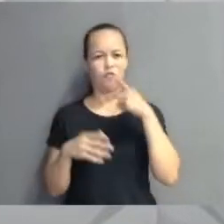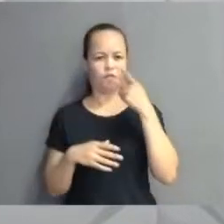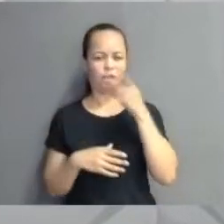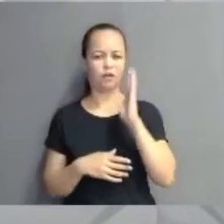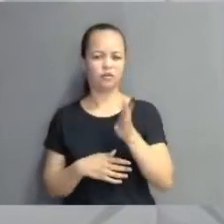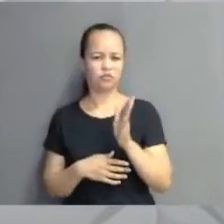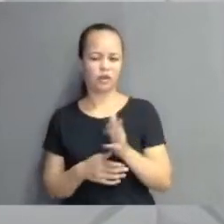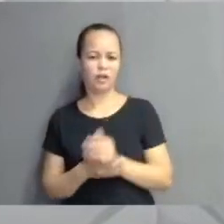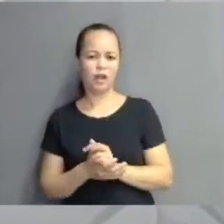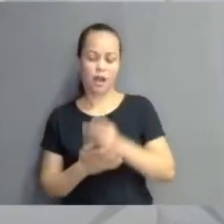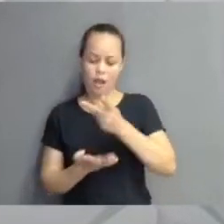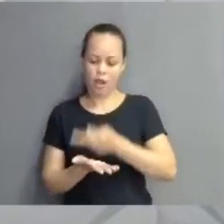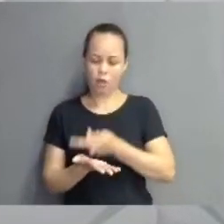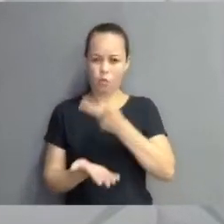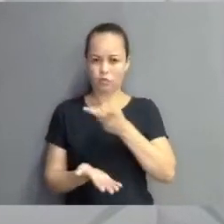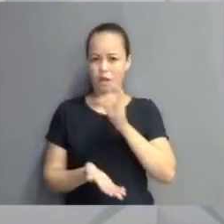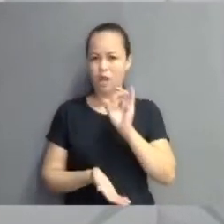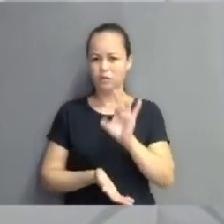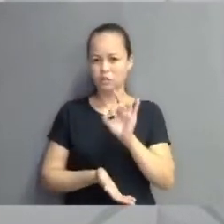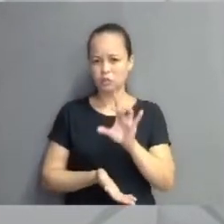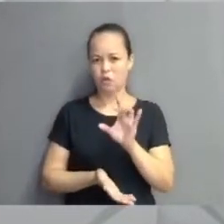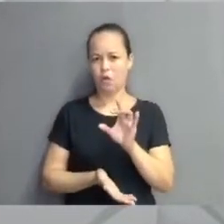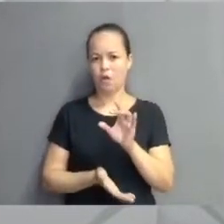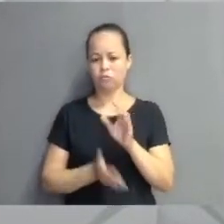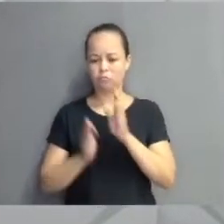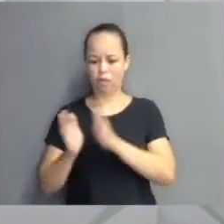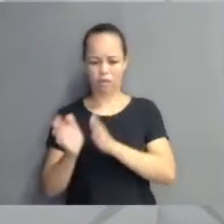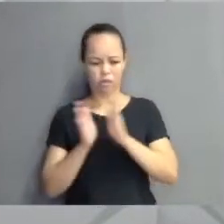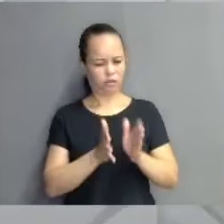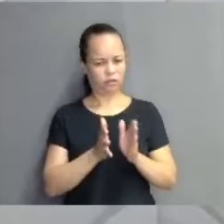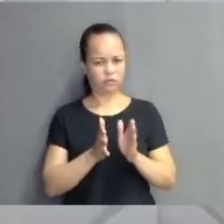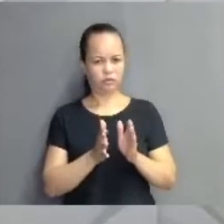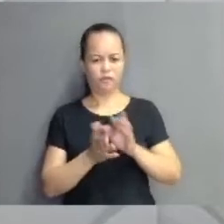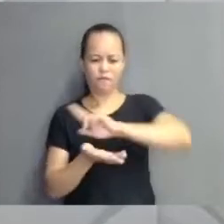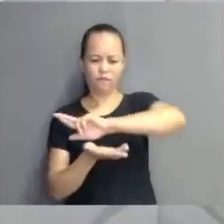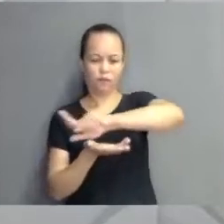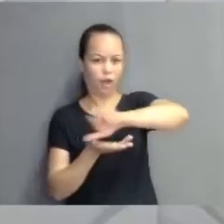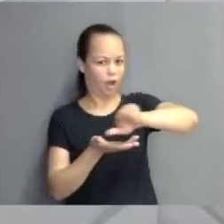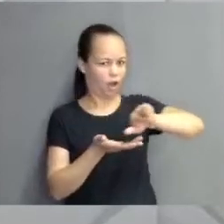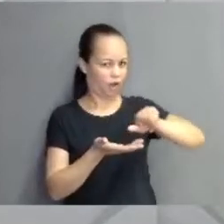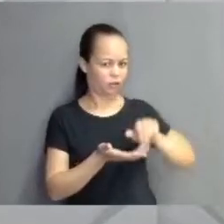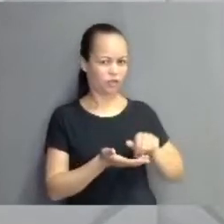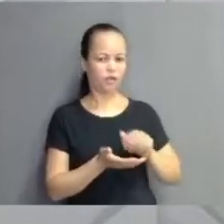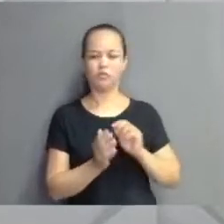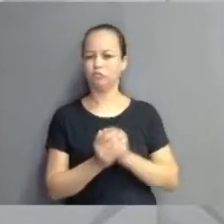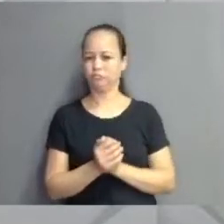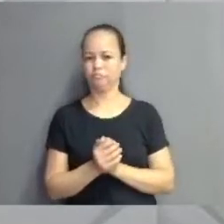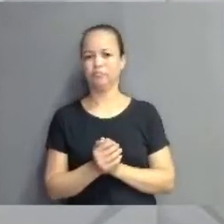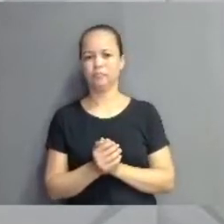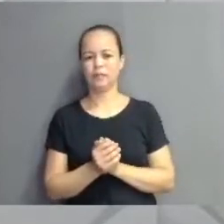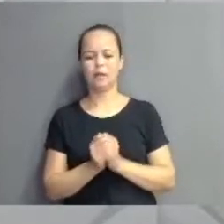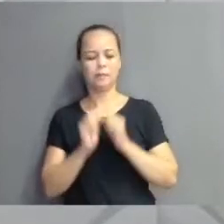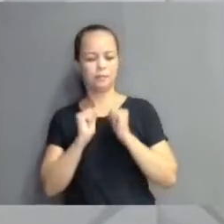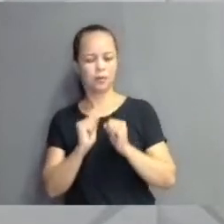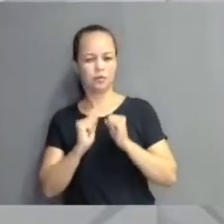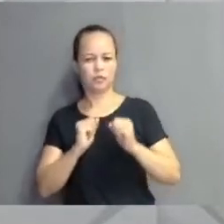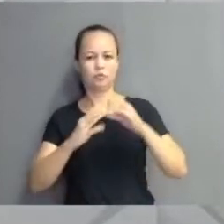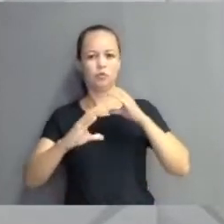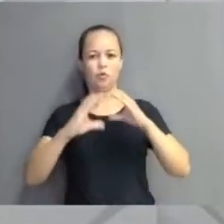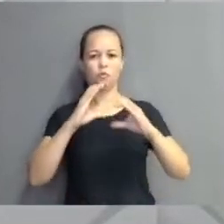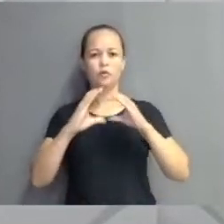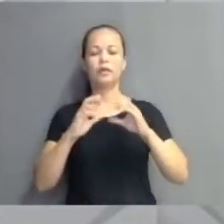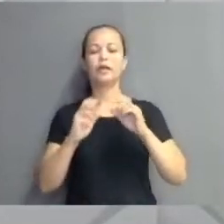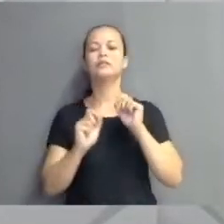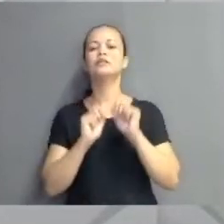acontece apenas de uma outra forma existe várias formas Nós também podemos nos comunicar através das